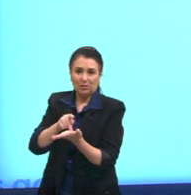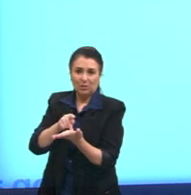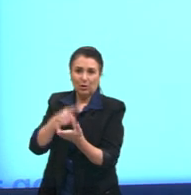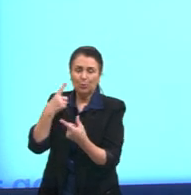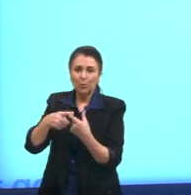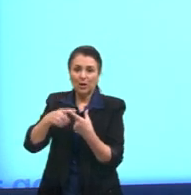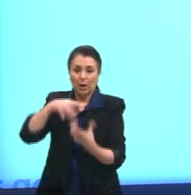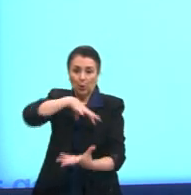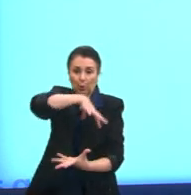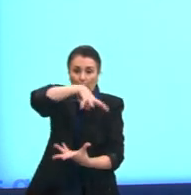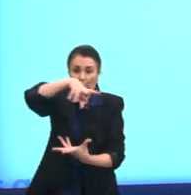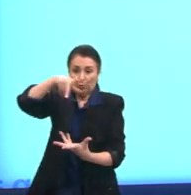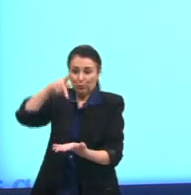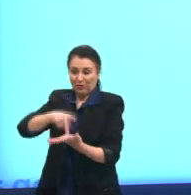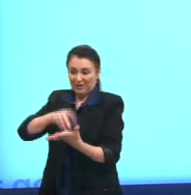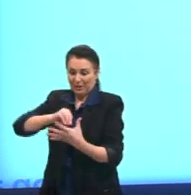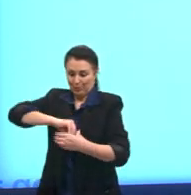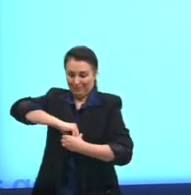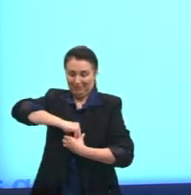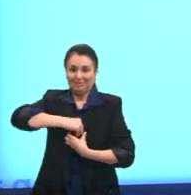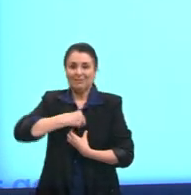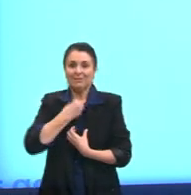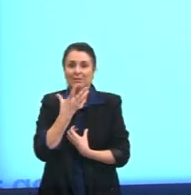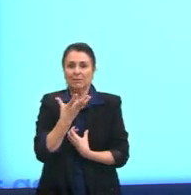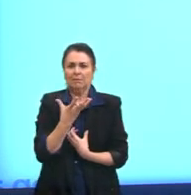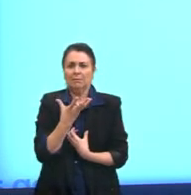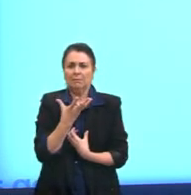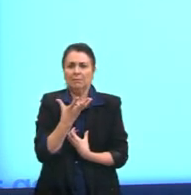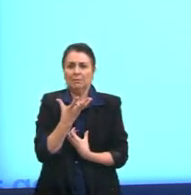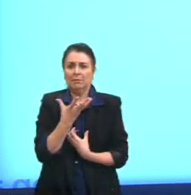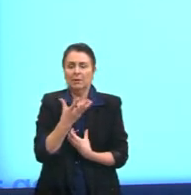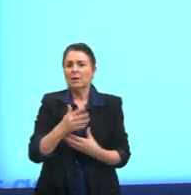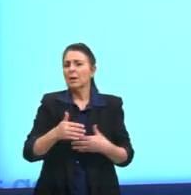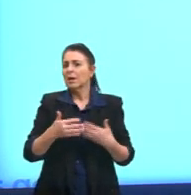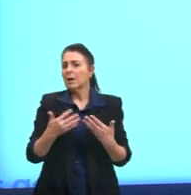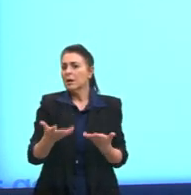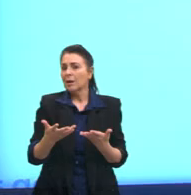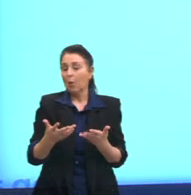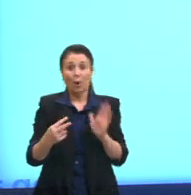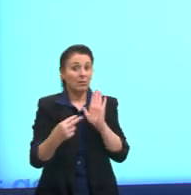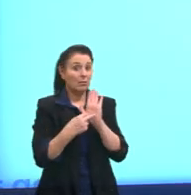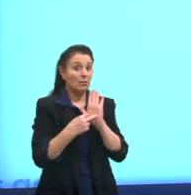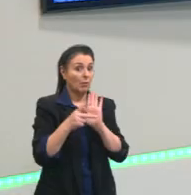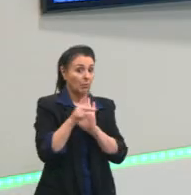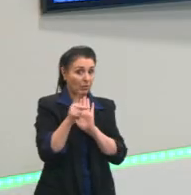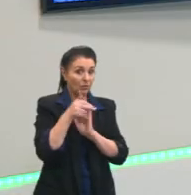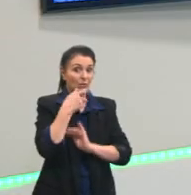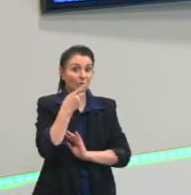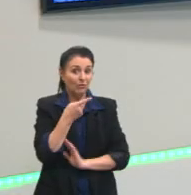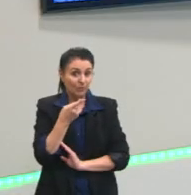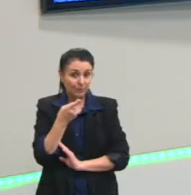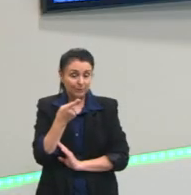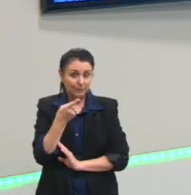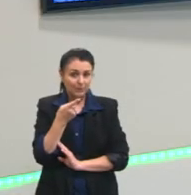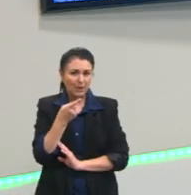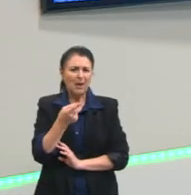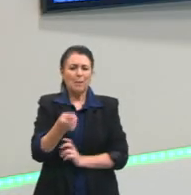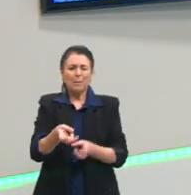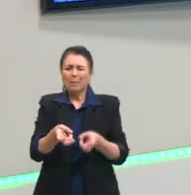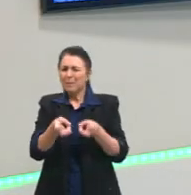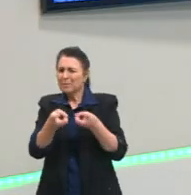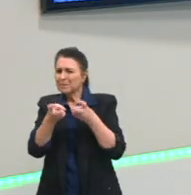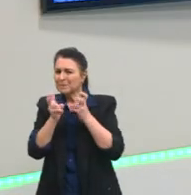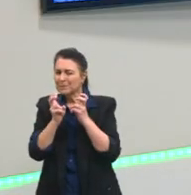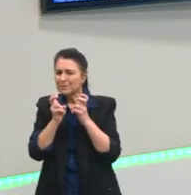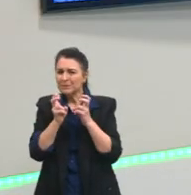essência e aqui que tão começa também é isso você desse uma atenção de vocês né gurizada vão percebendo